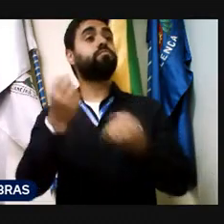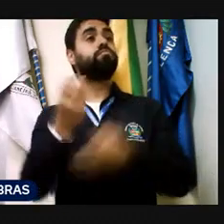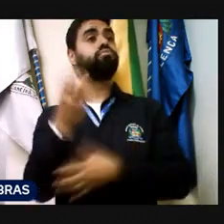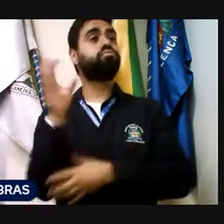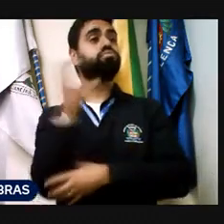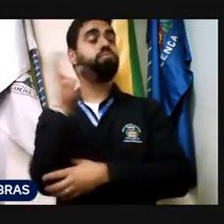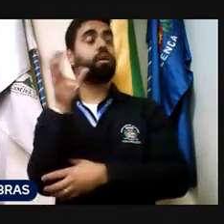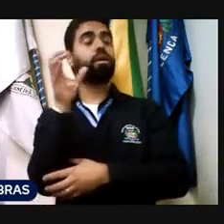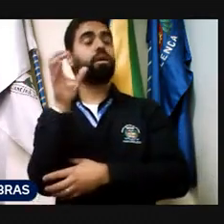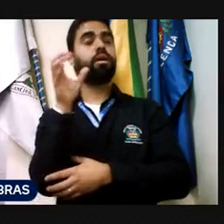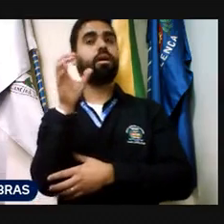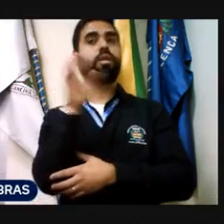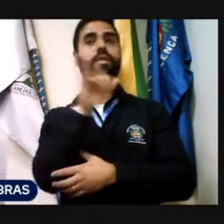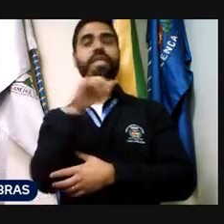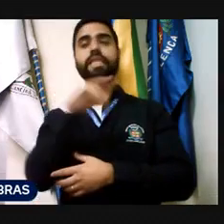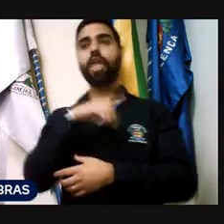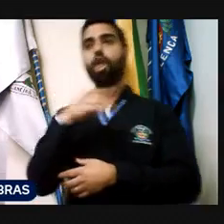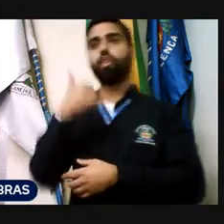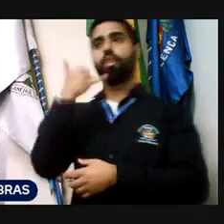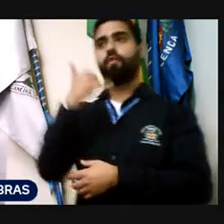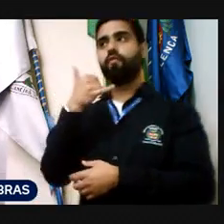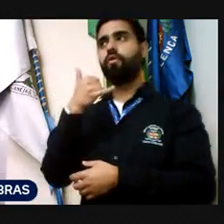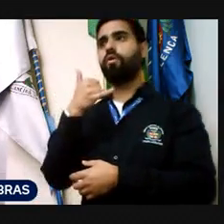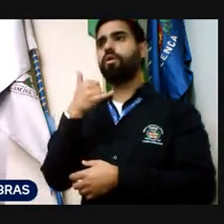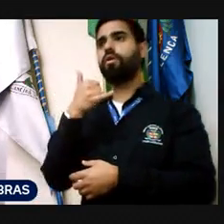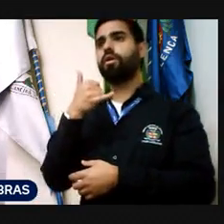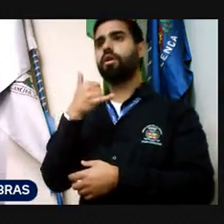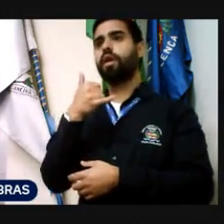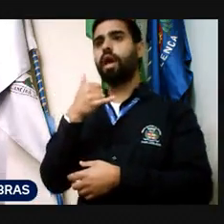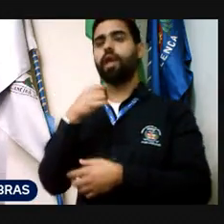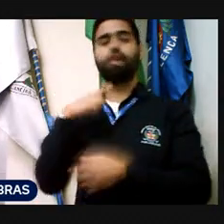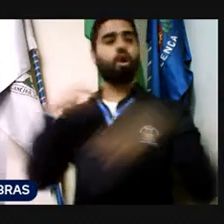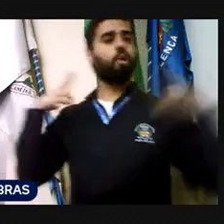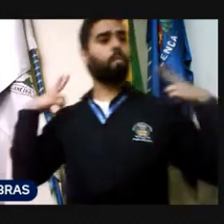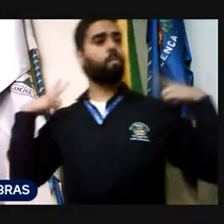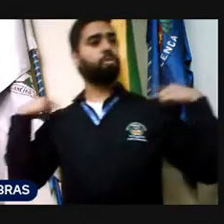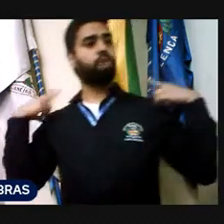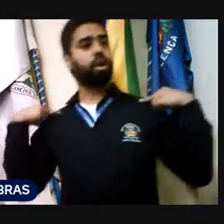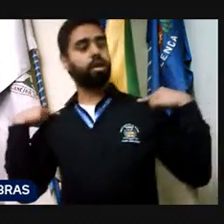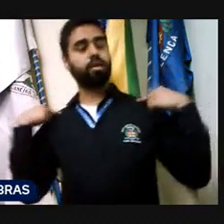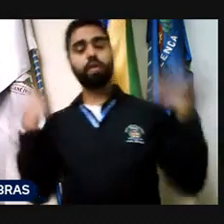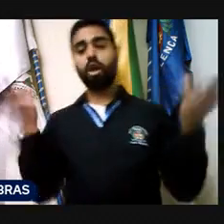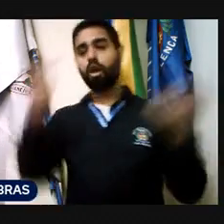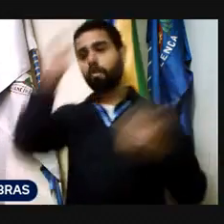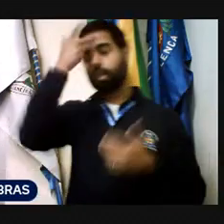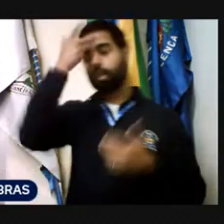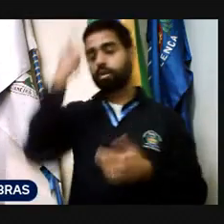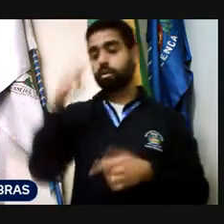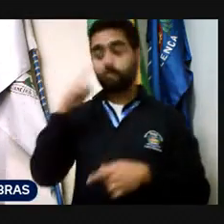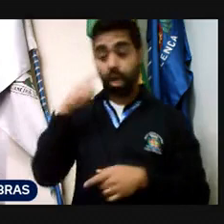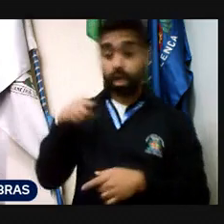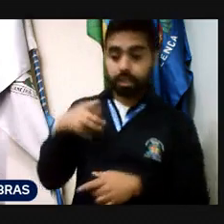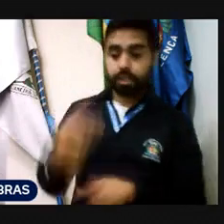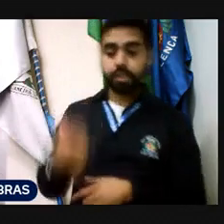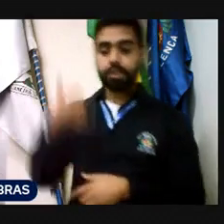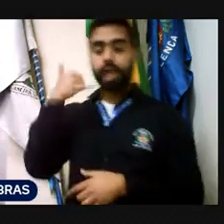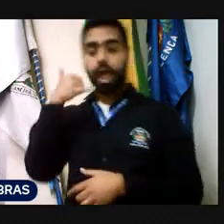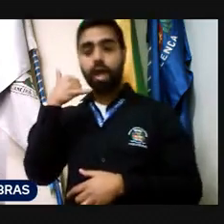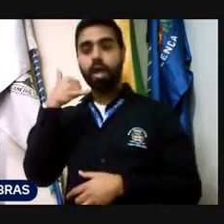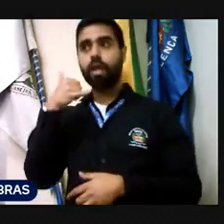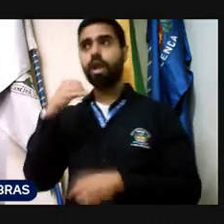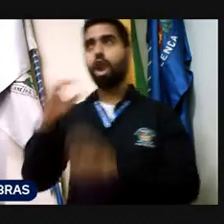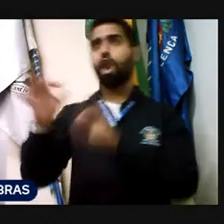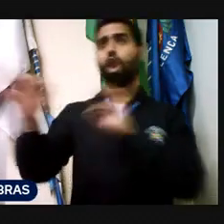telefone lá e a técnica ao lado, ou às vezes, quando estiver fazendo atendimento, o motorista dentro da van, longe